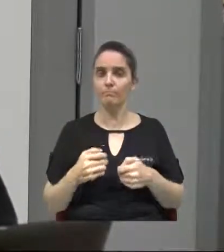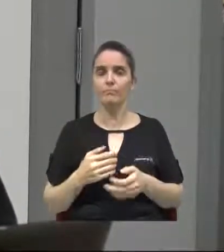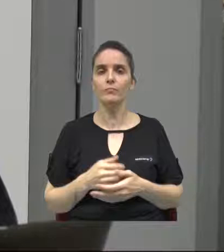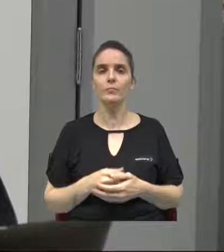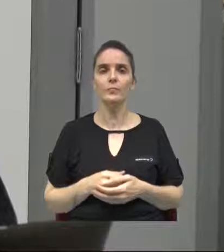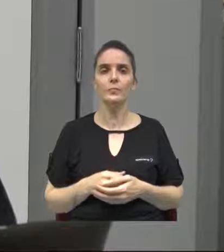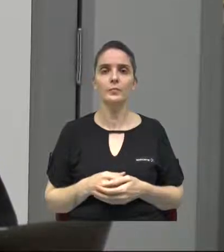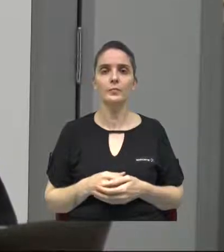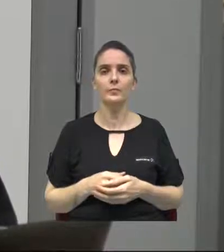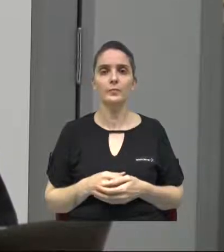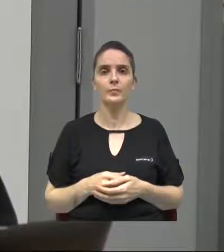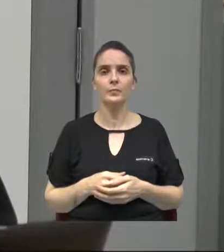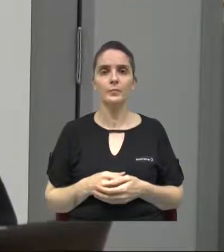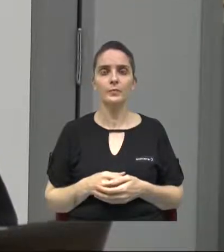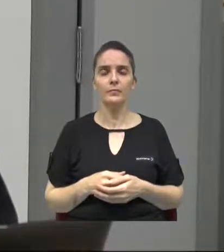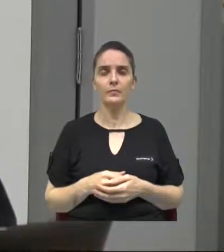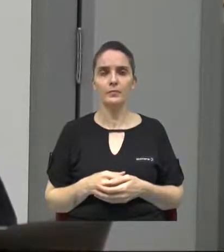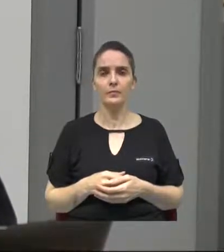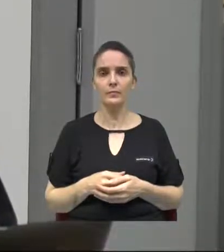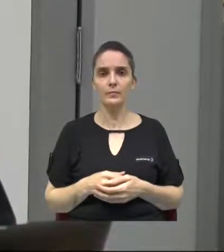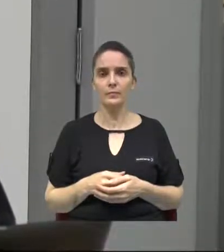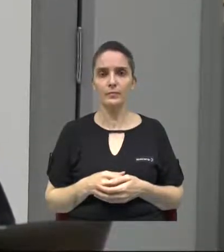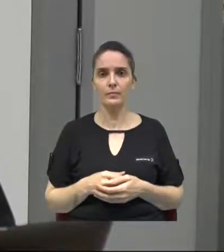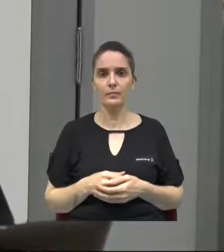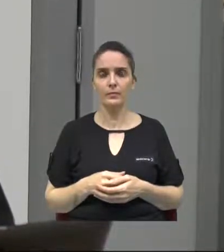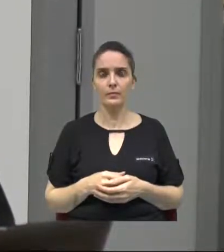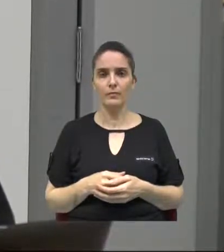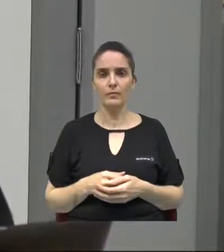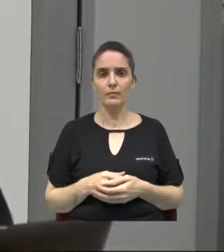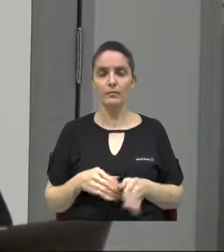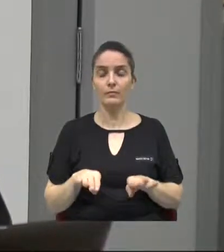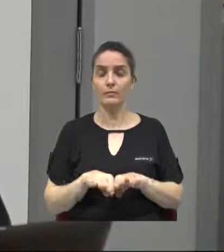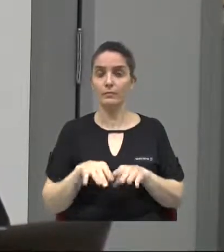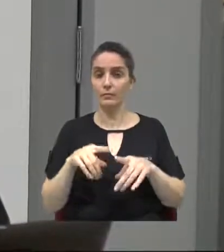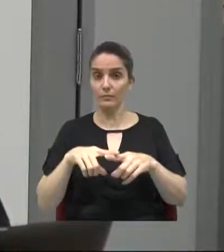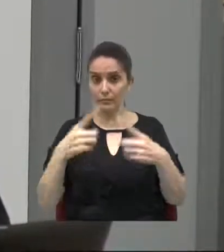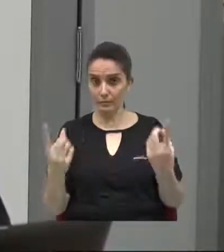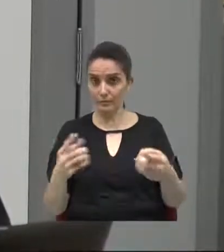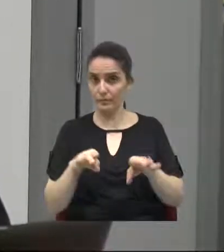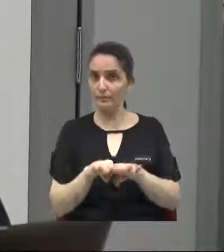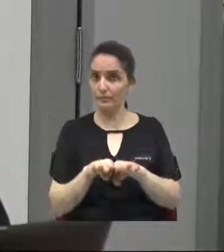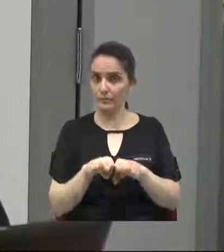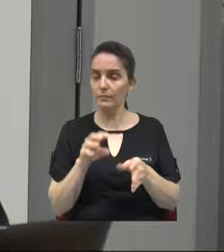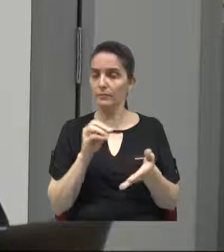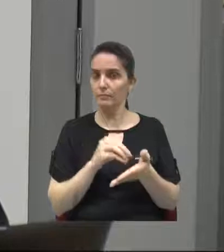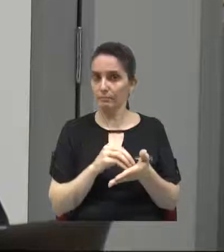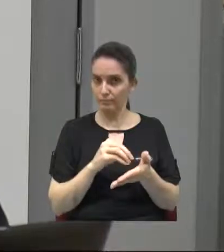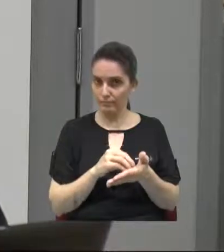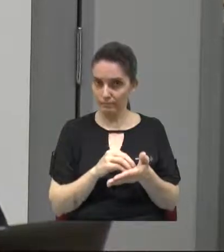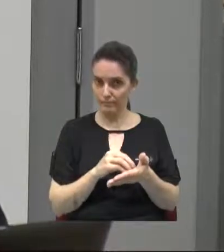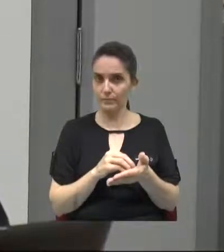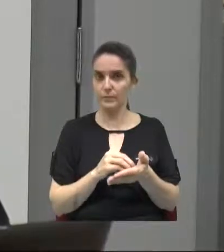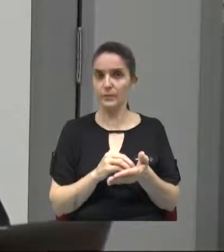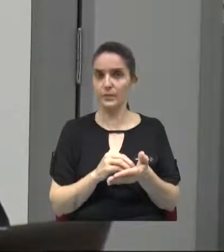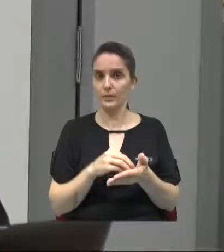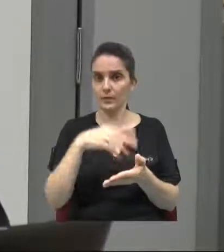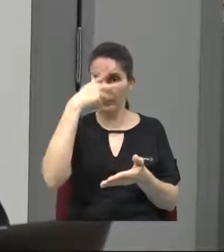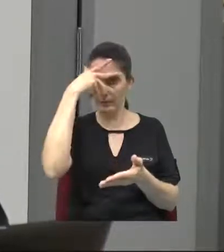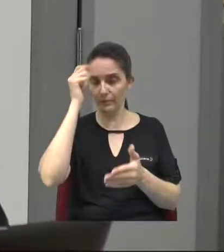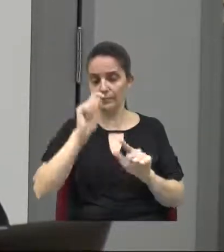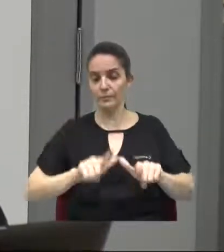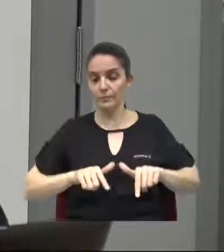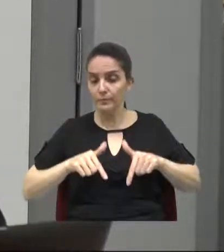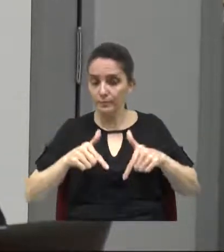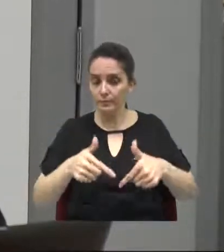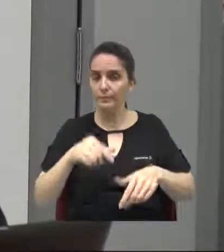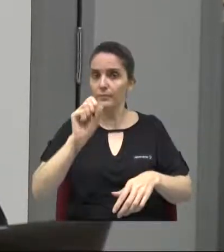de certa forma, até compreensivo, mas, assim, eu acho que falta, sim, vereadora Constância Félix, um pouco mais de empenho do Executivo em chegar